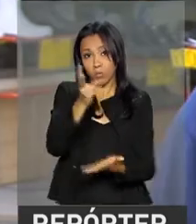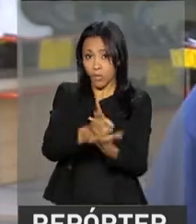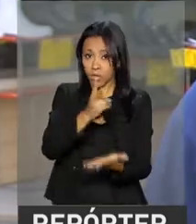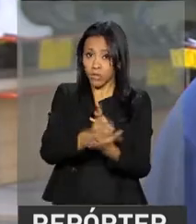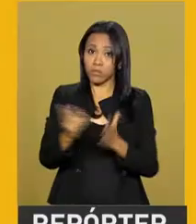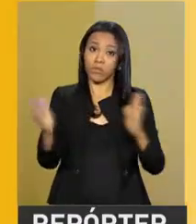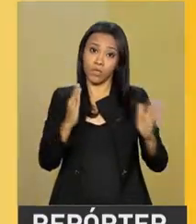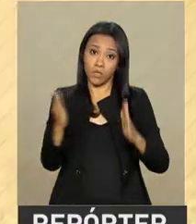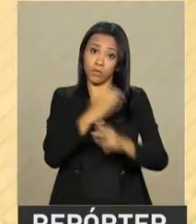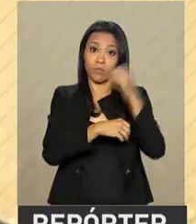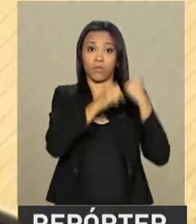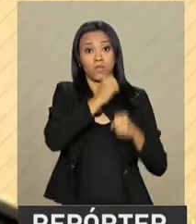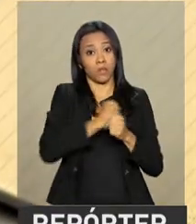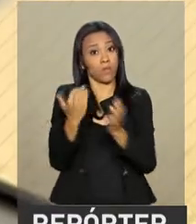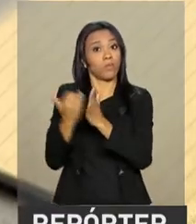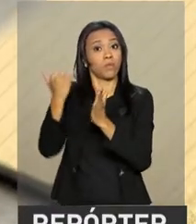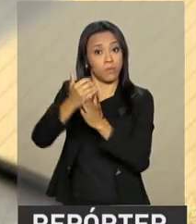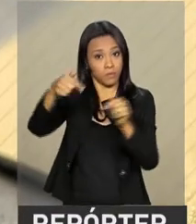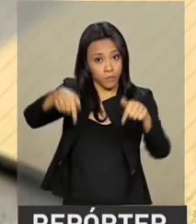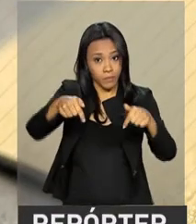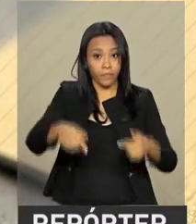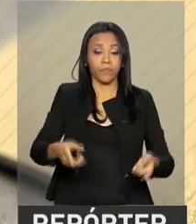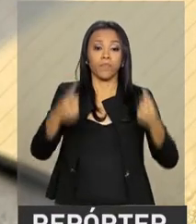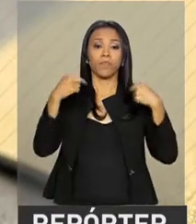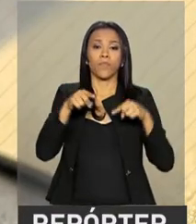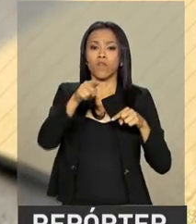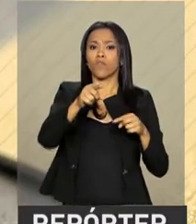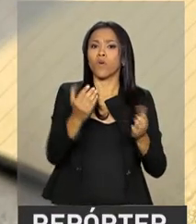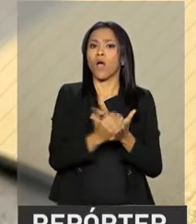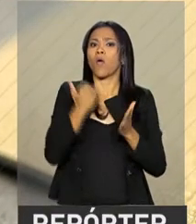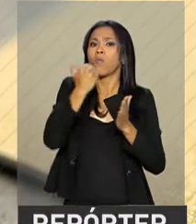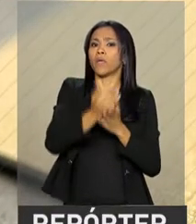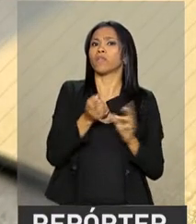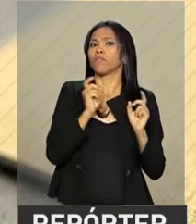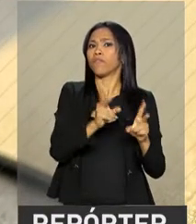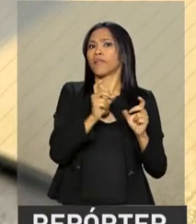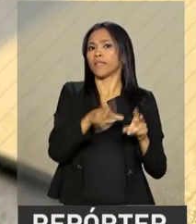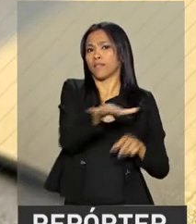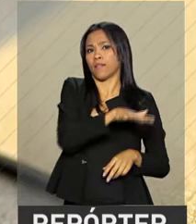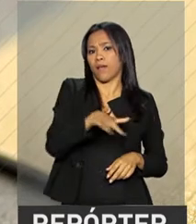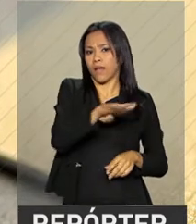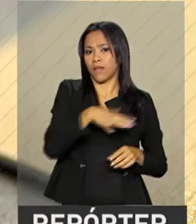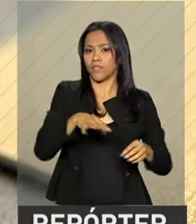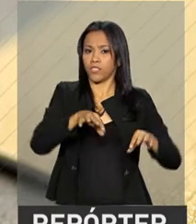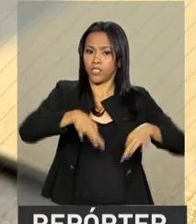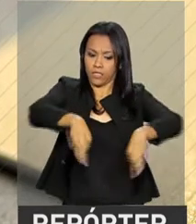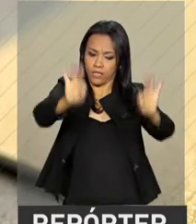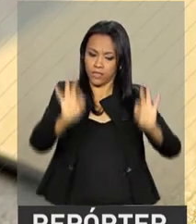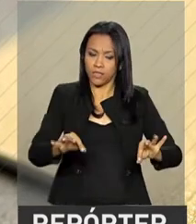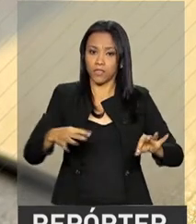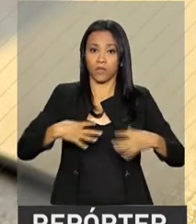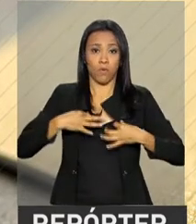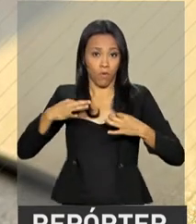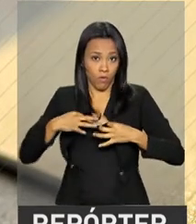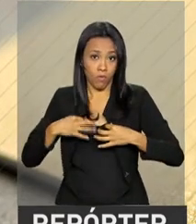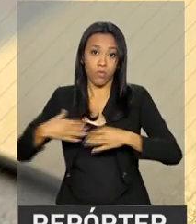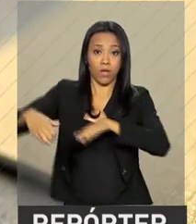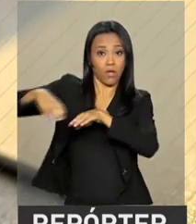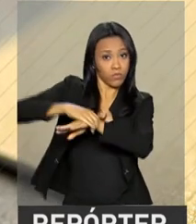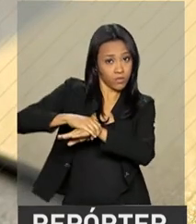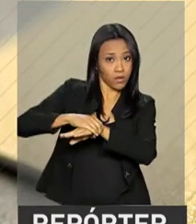ano passado. Na comparação anual, o destaque foi o aumento nas vendas no setor de tecidos, vestuários e